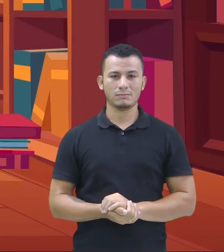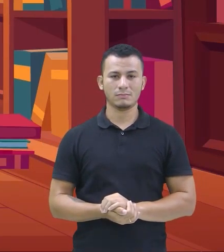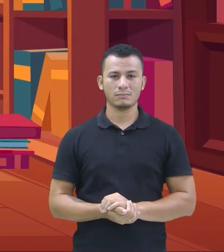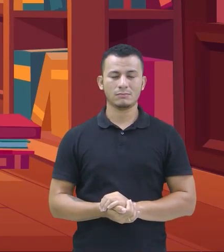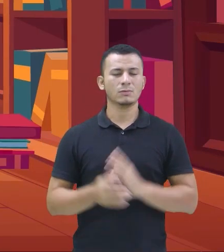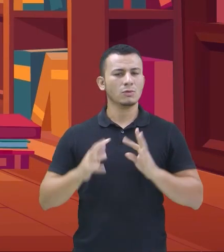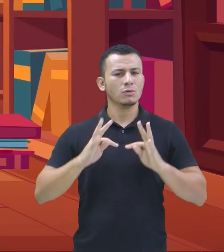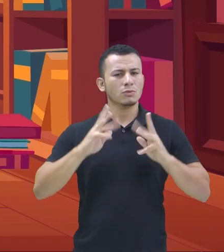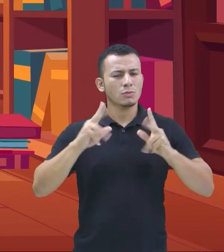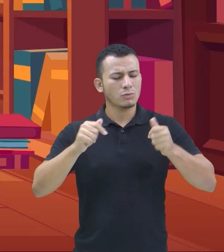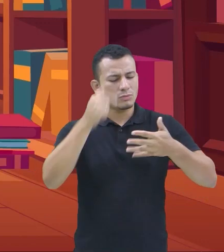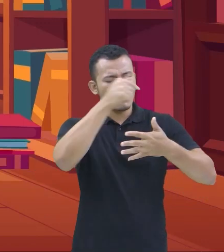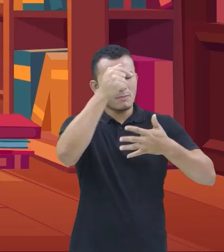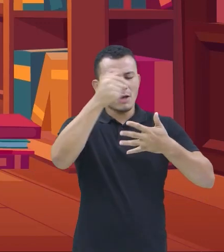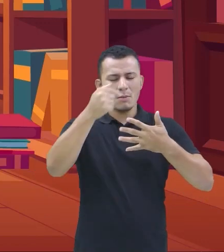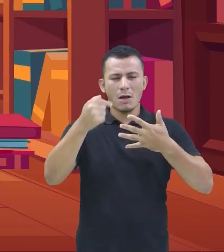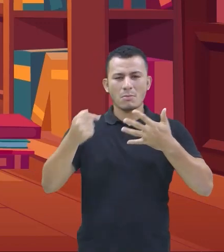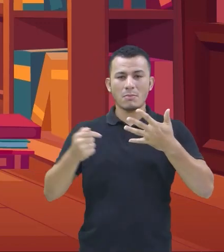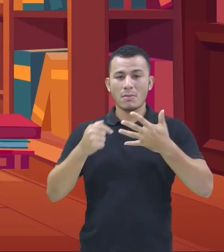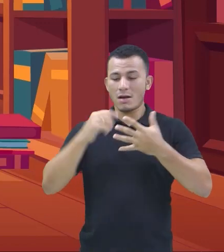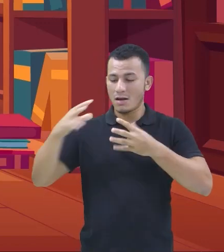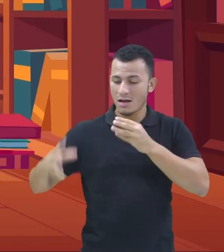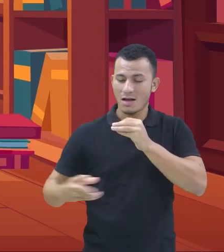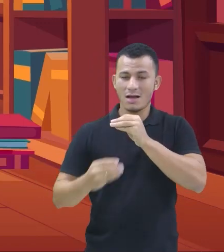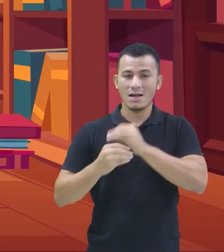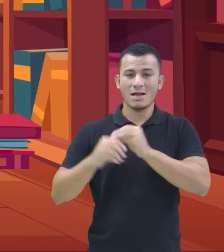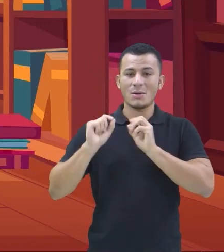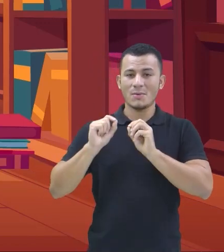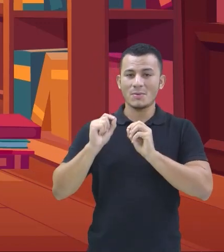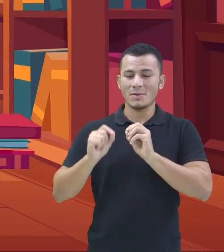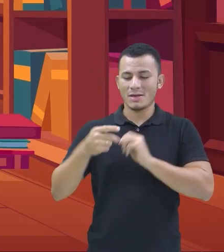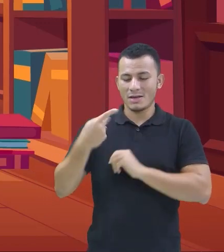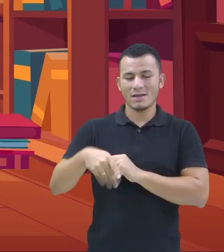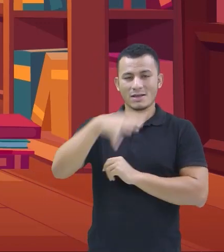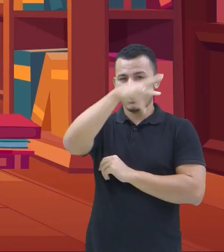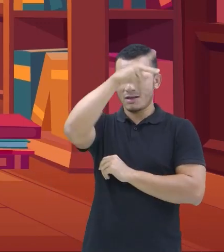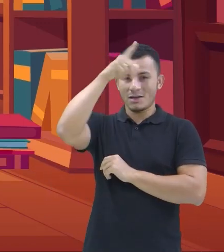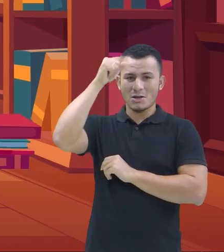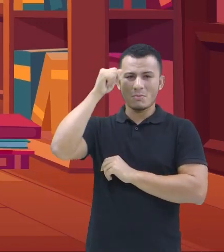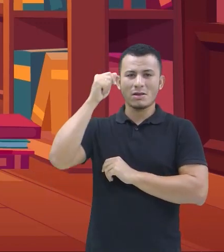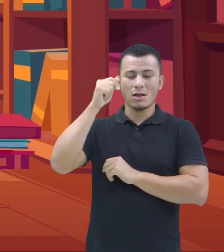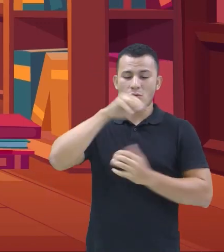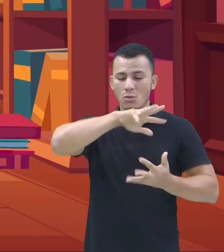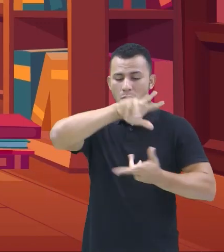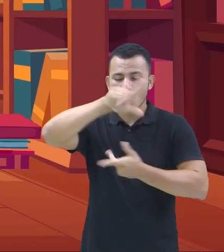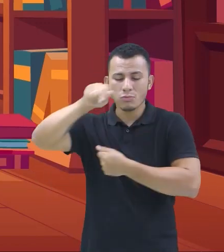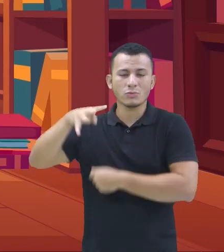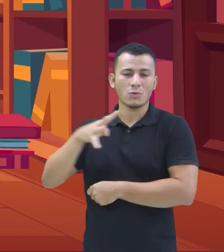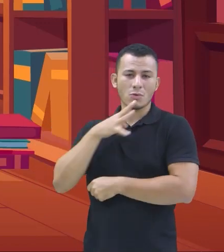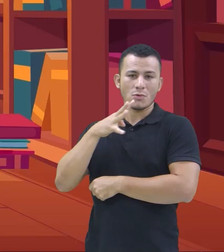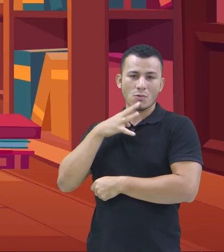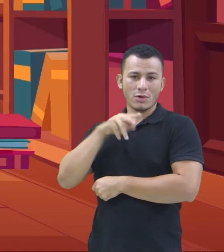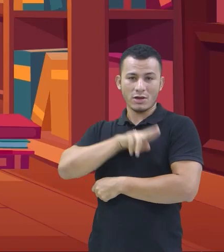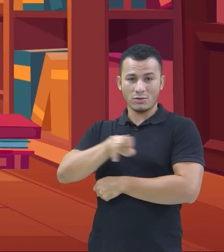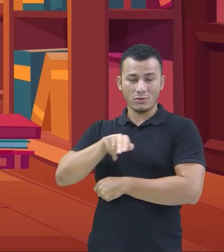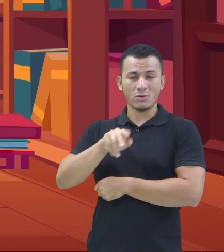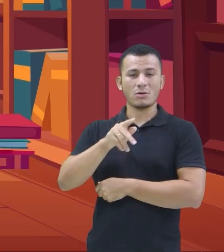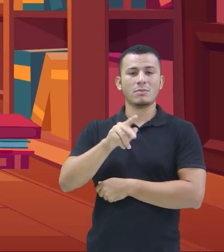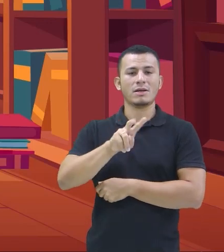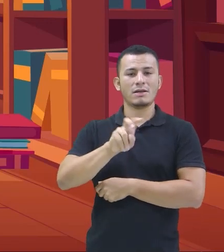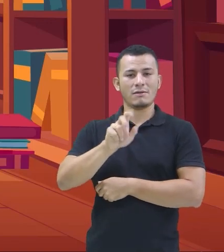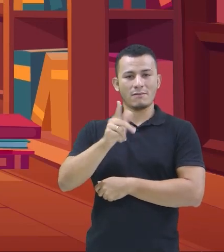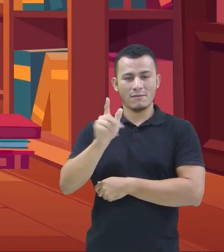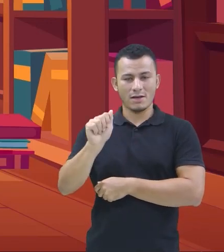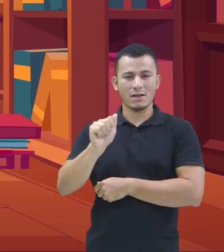Todos esses acontecimentos contribuíram para que Manaus fosse mundialmente conhecida como Belle Époque.